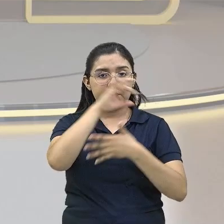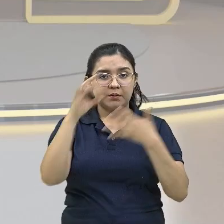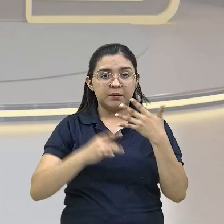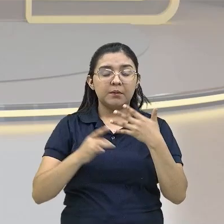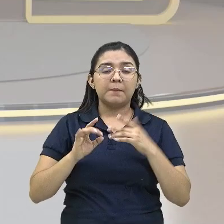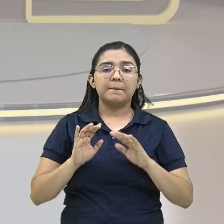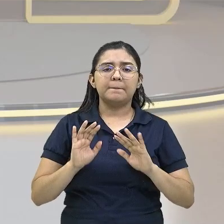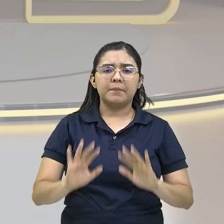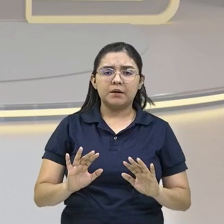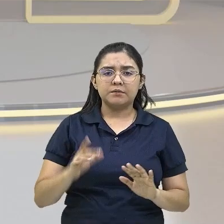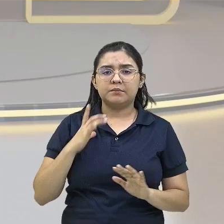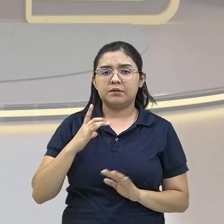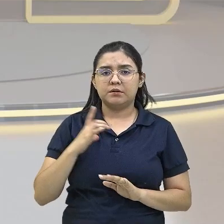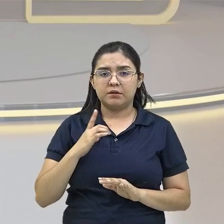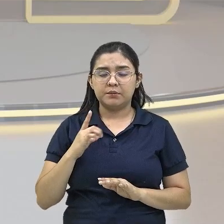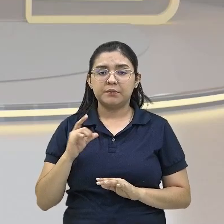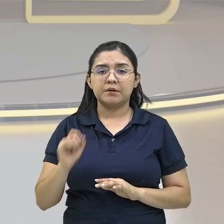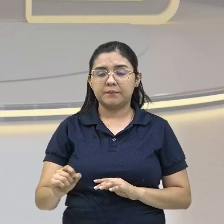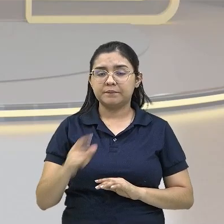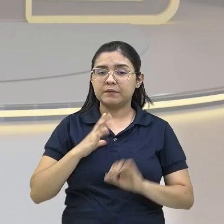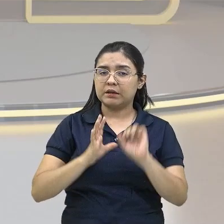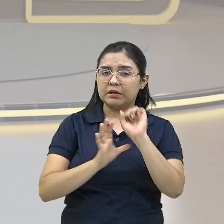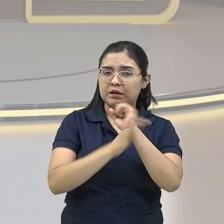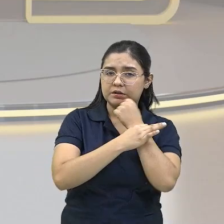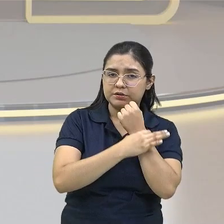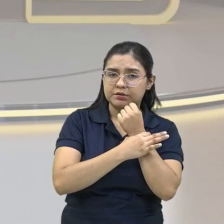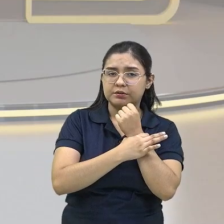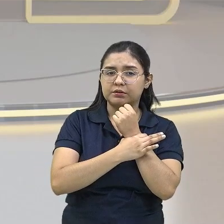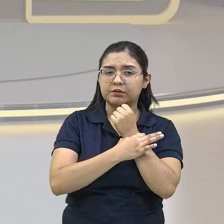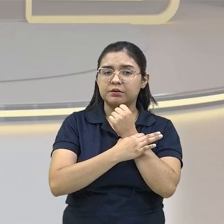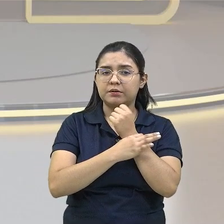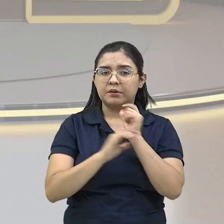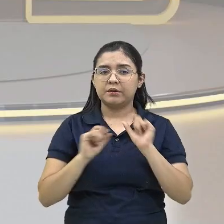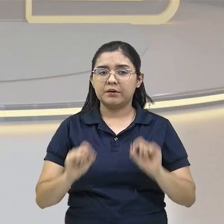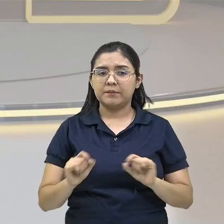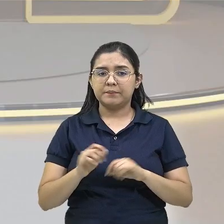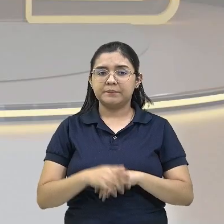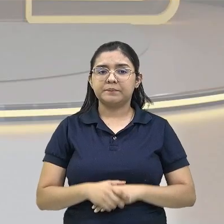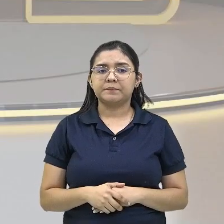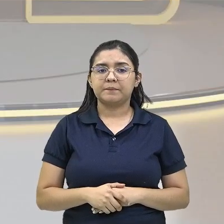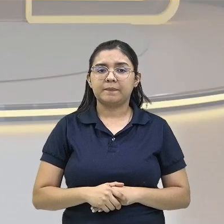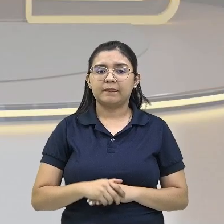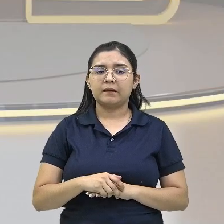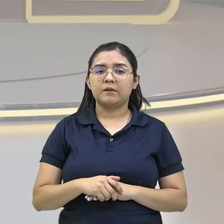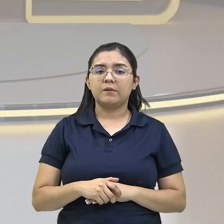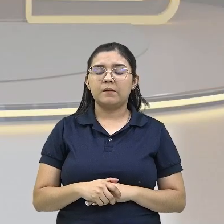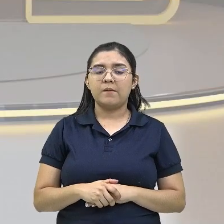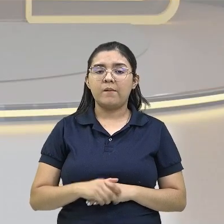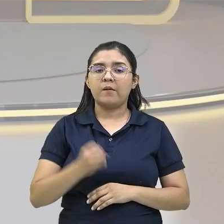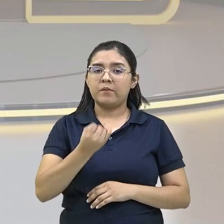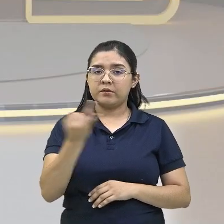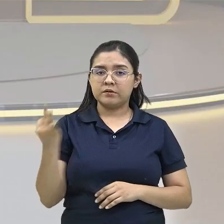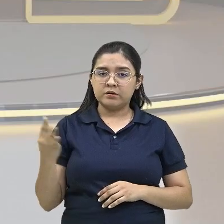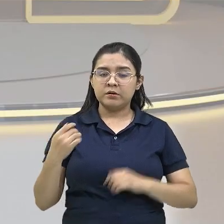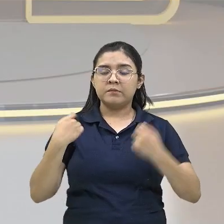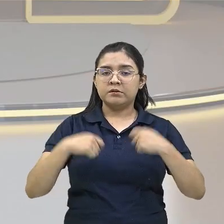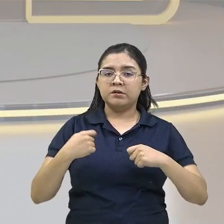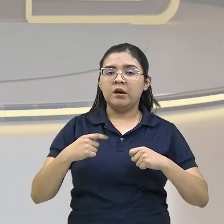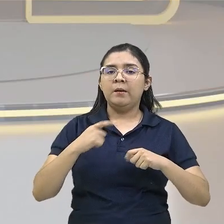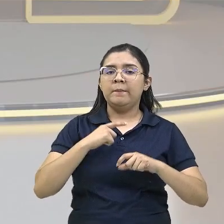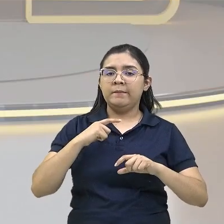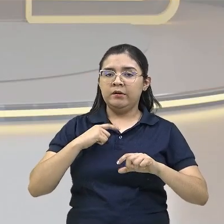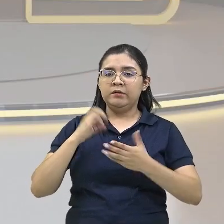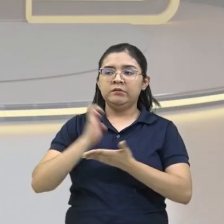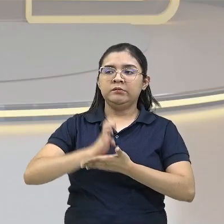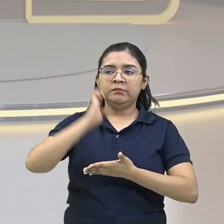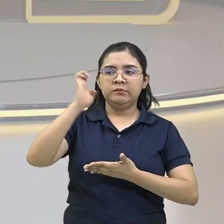entanto, para que houvesse a garantia de que essa quantidade que era necessária para a indústria estrangeira